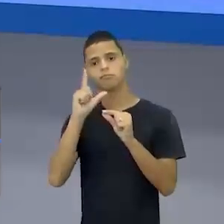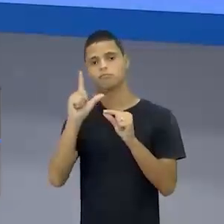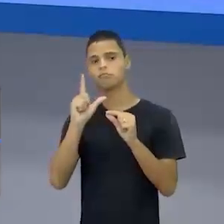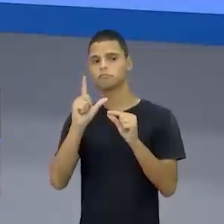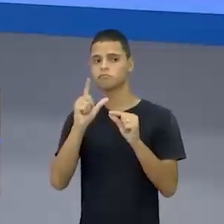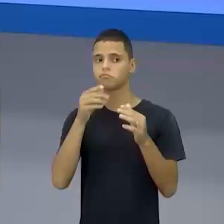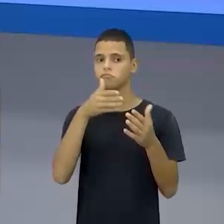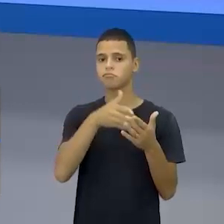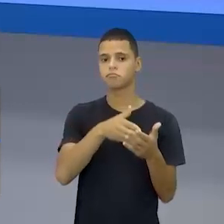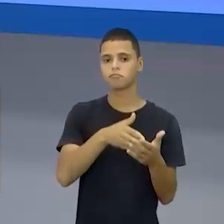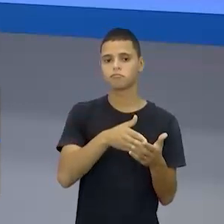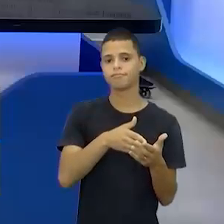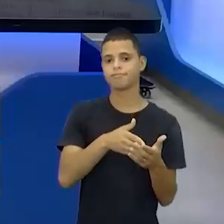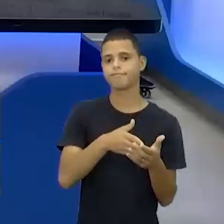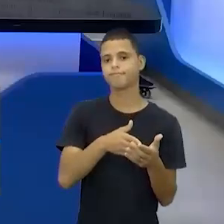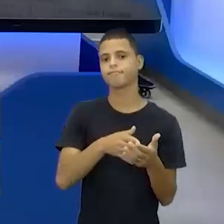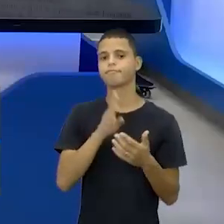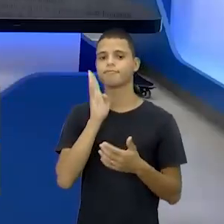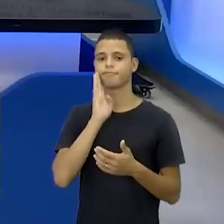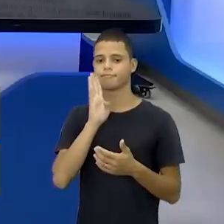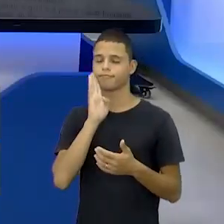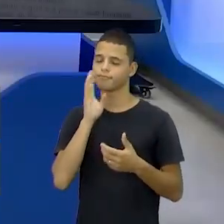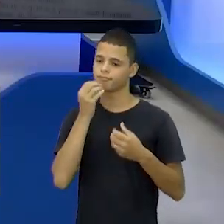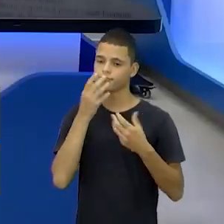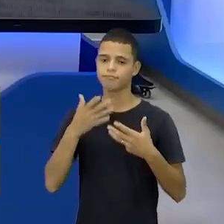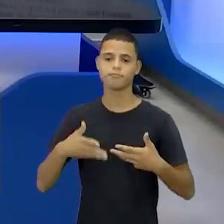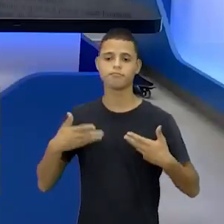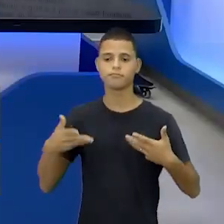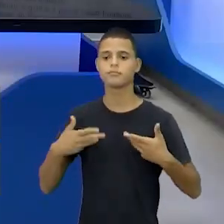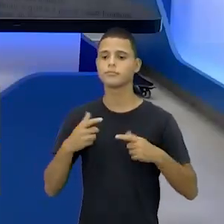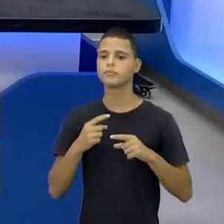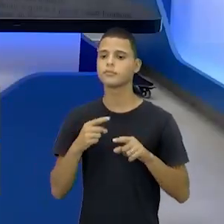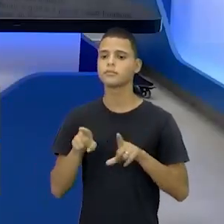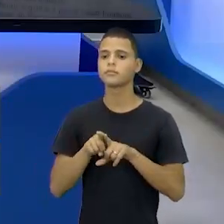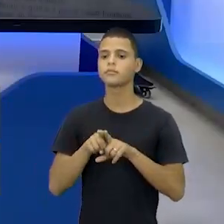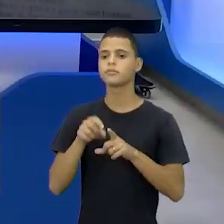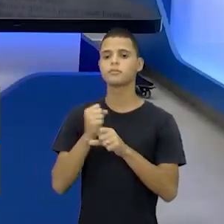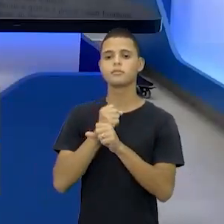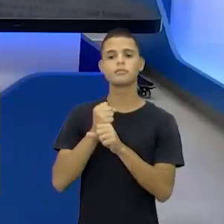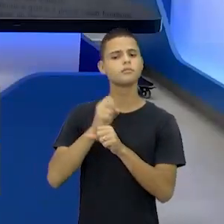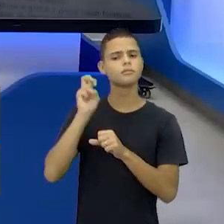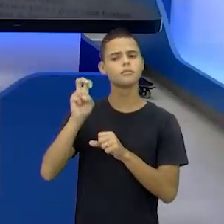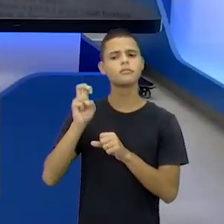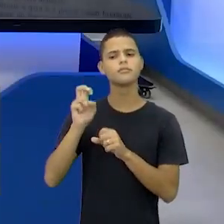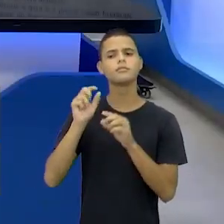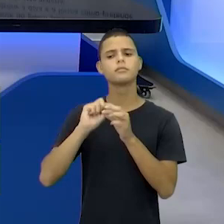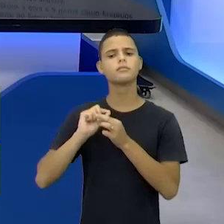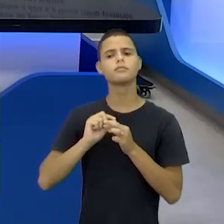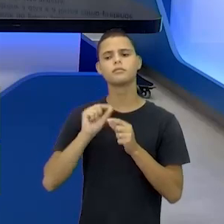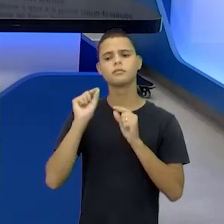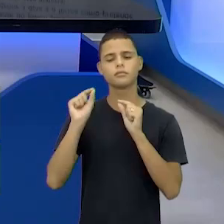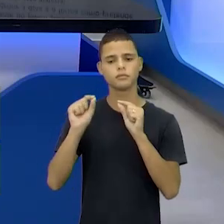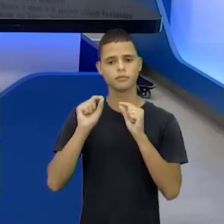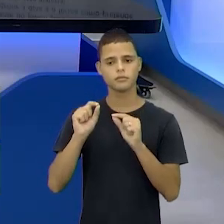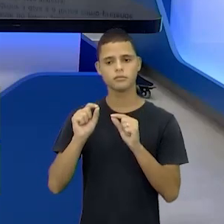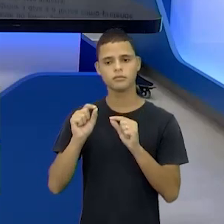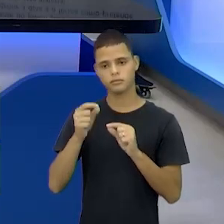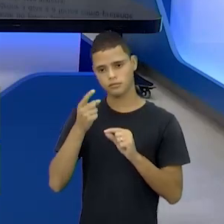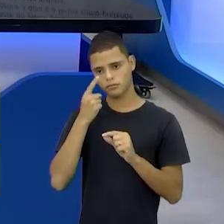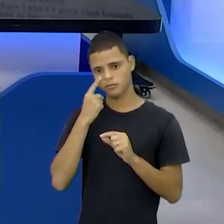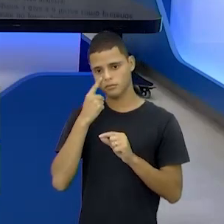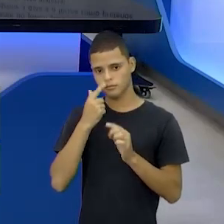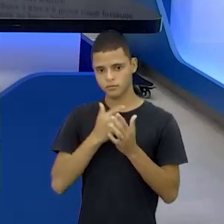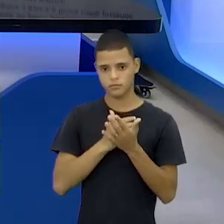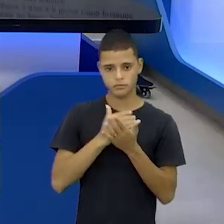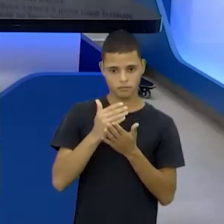que eu alcancei? Não era? Exatamente. O que eu vou estar fazendo daqui 5 anos? Tá, então ele pegou essa carta lá no começo,